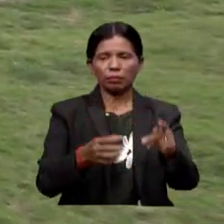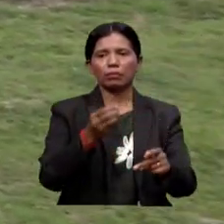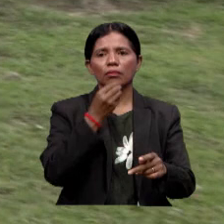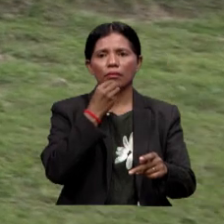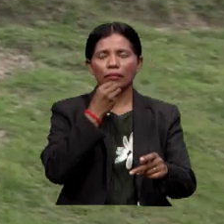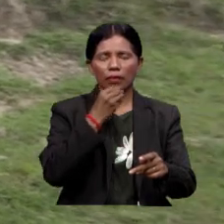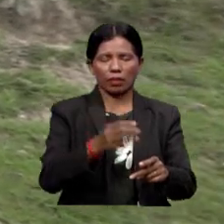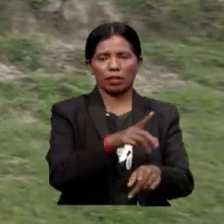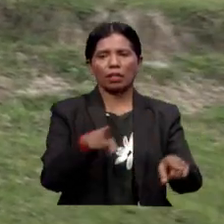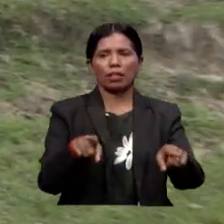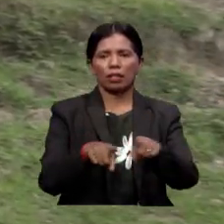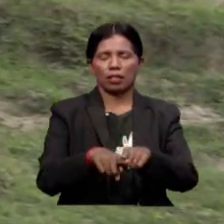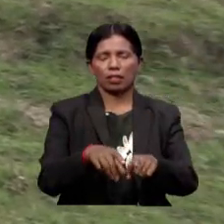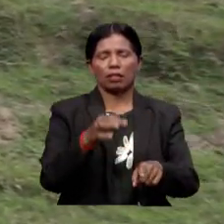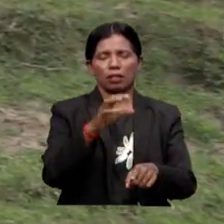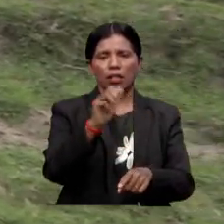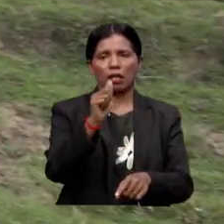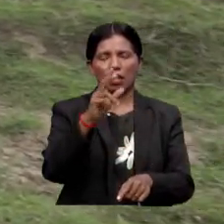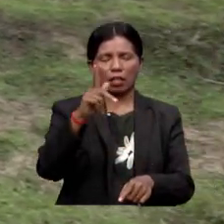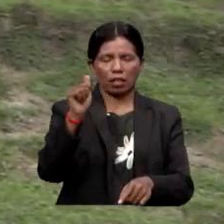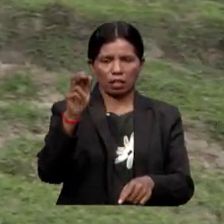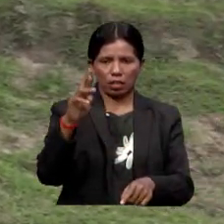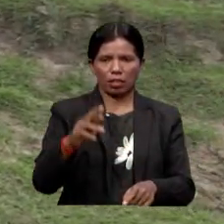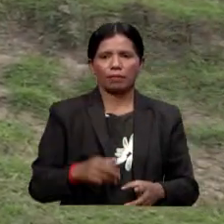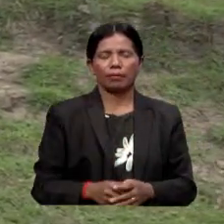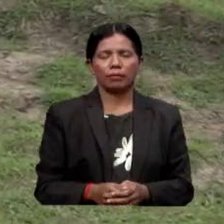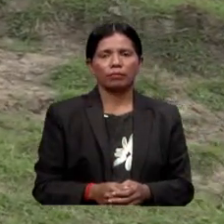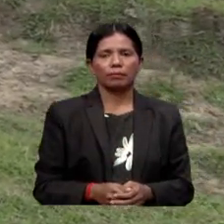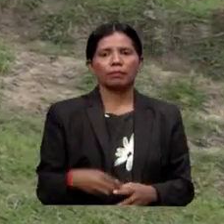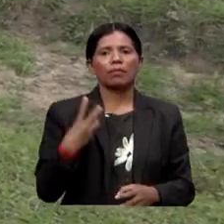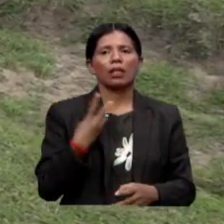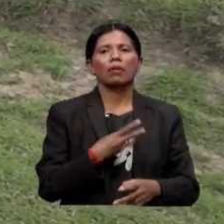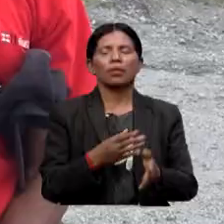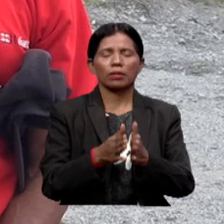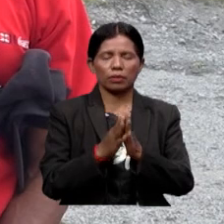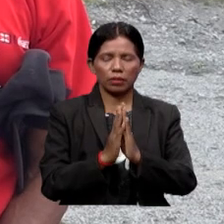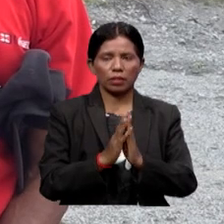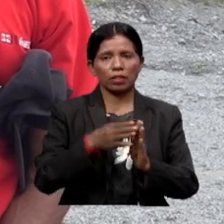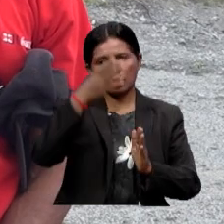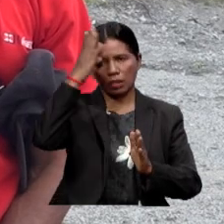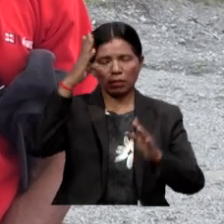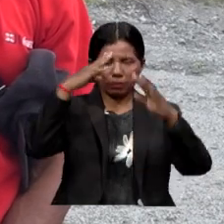aihan local hanesan akar. Akar kusu deit ba, senhor Presidente da República.